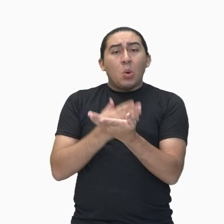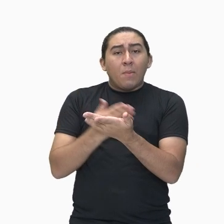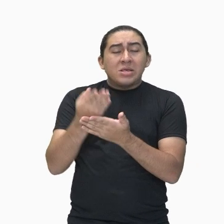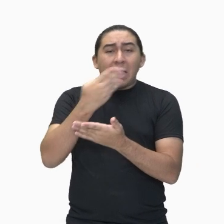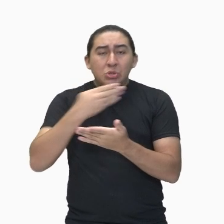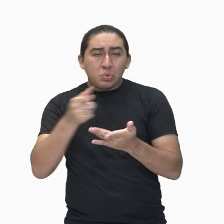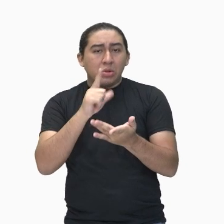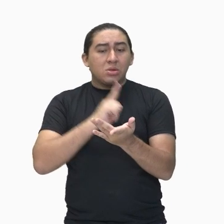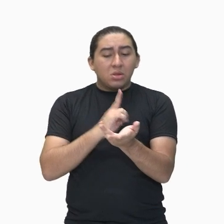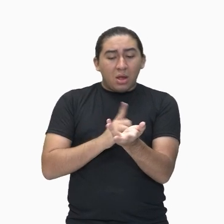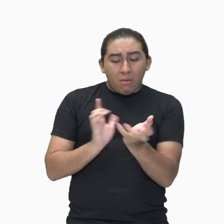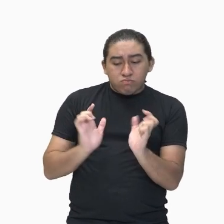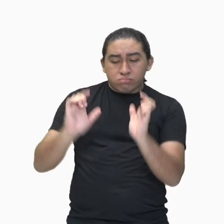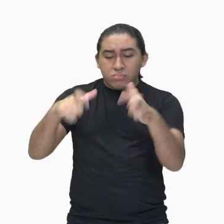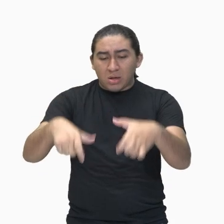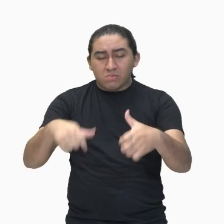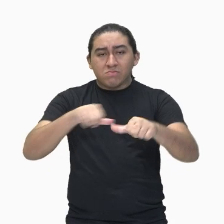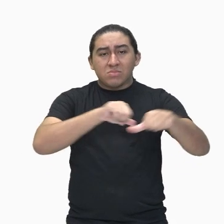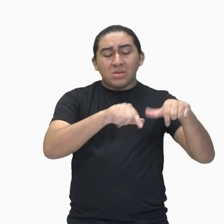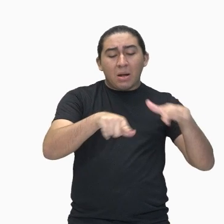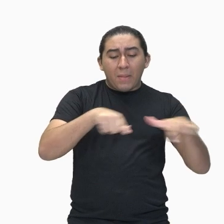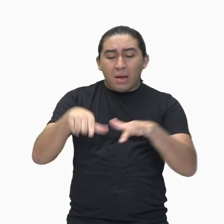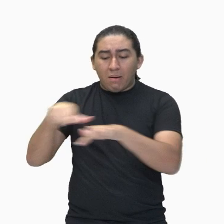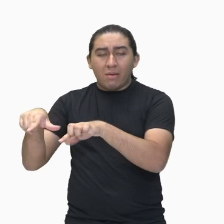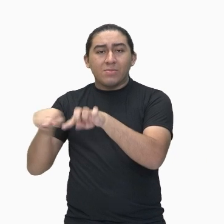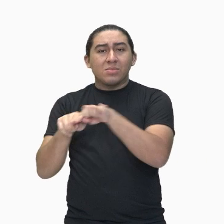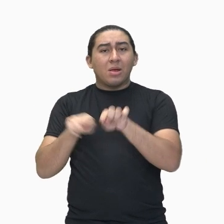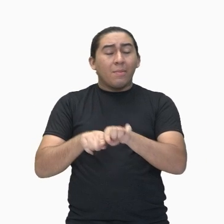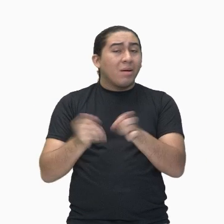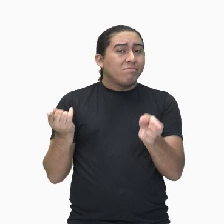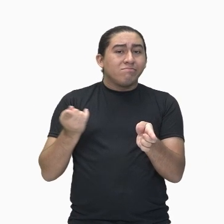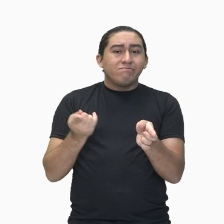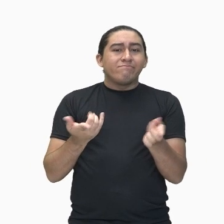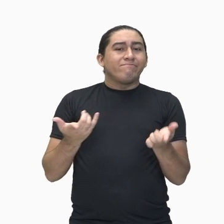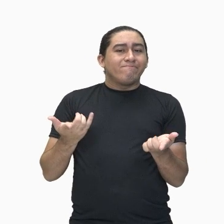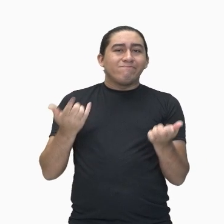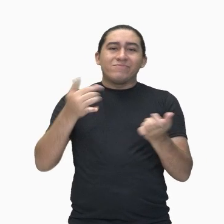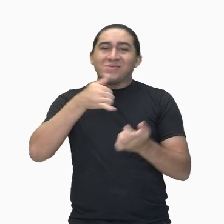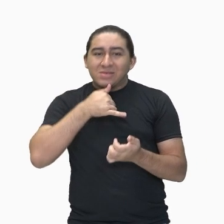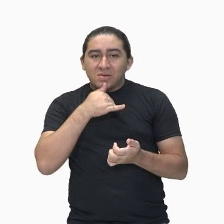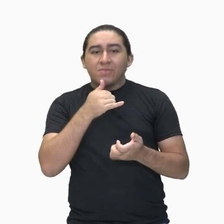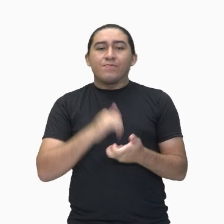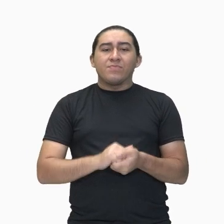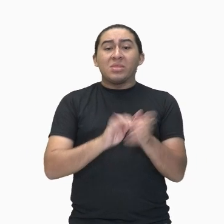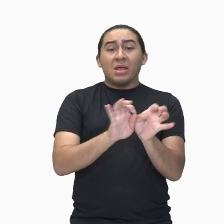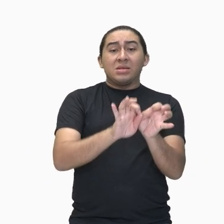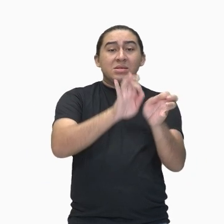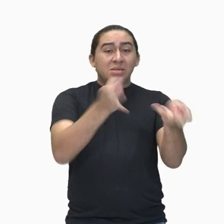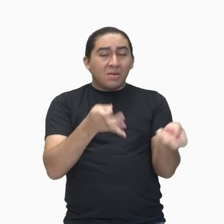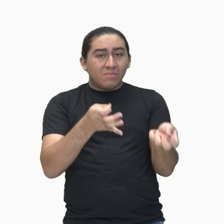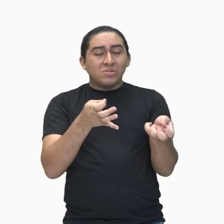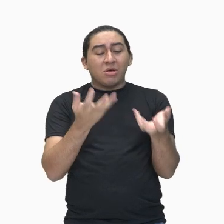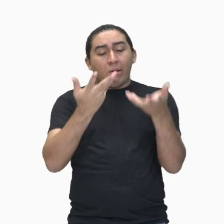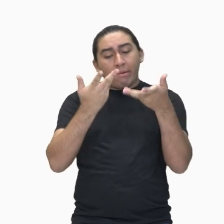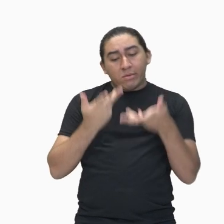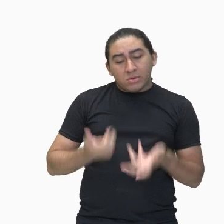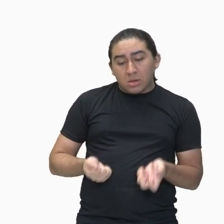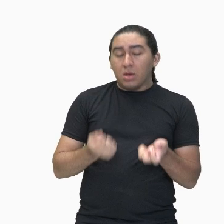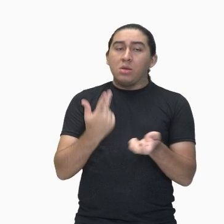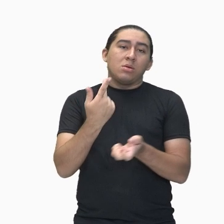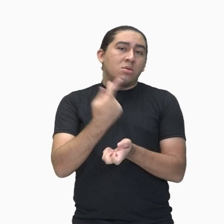excelente, pelas drogas inúteis que abelhuda, simples aceitas do